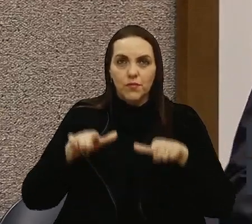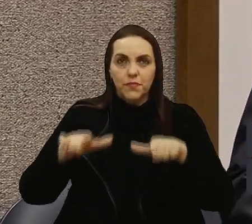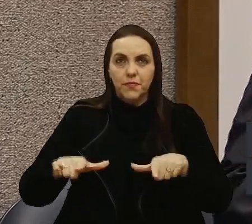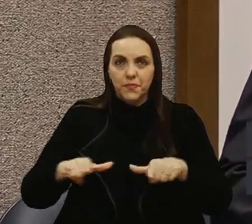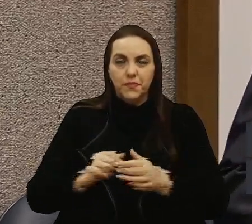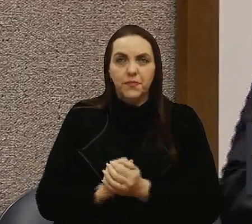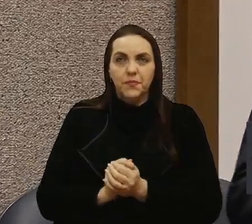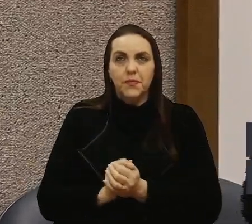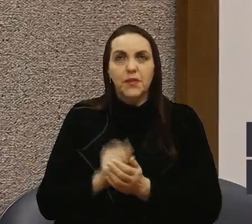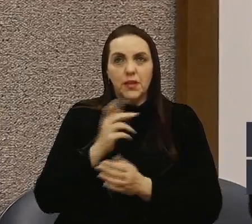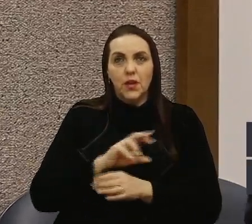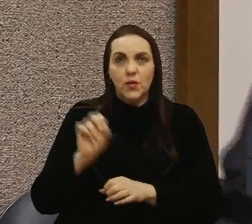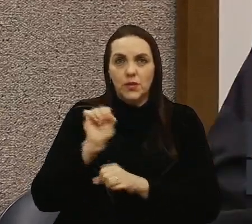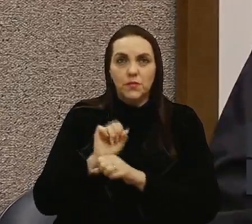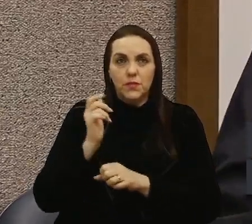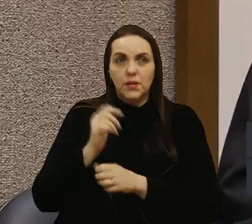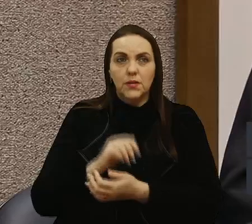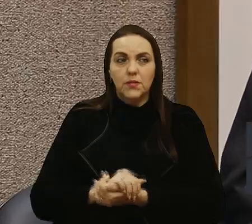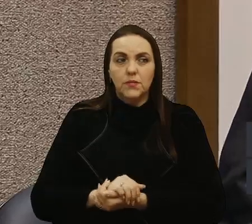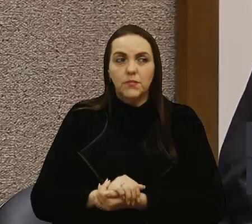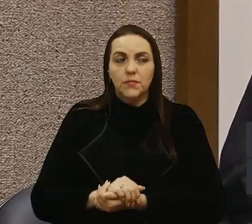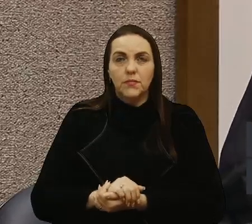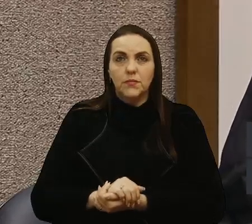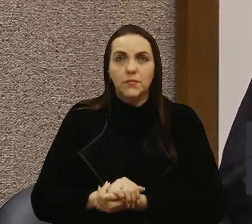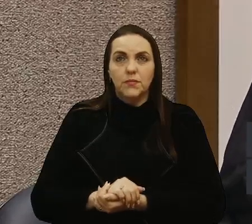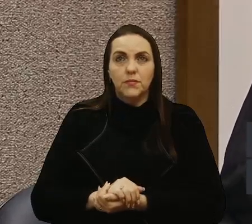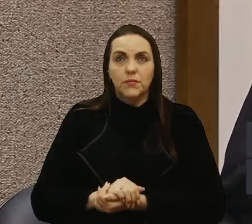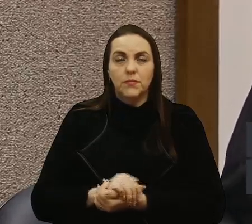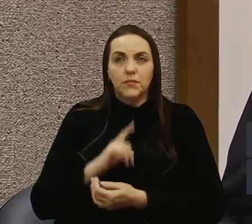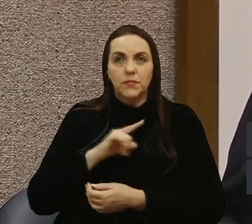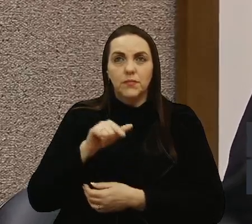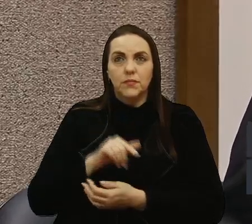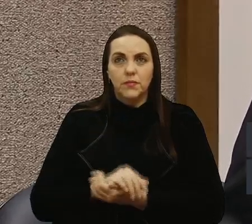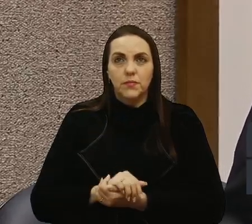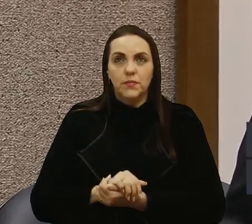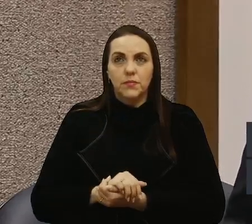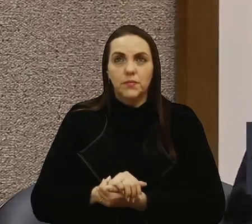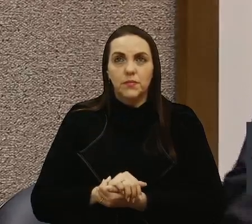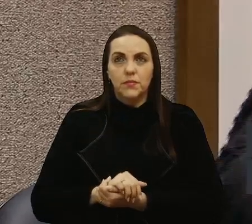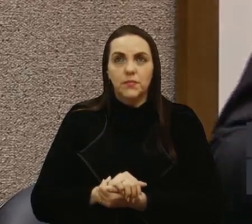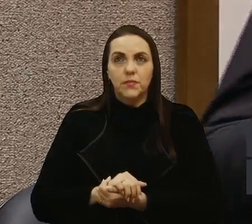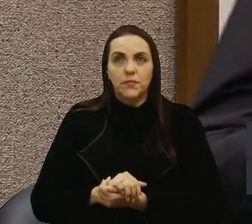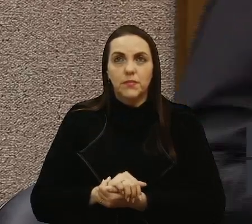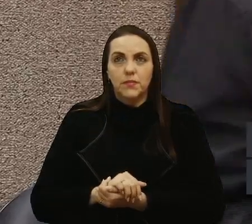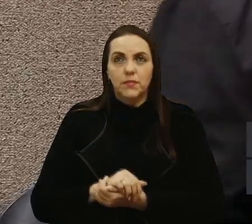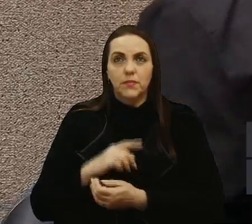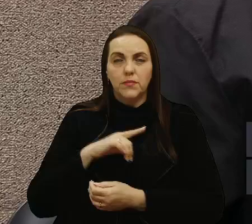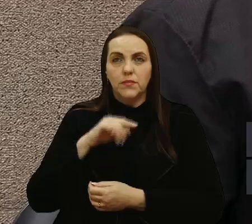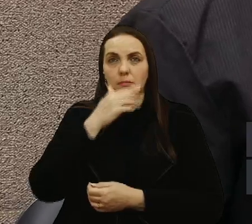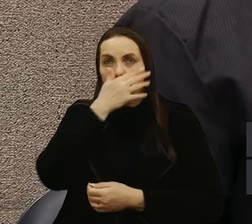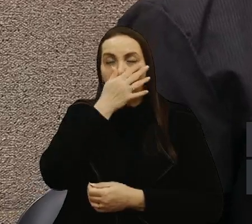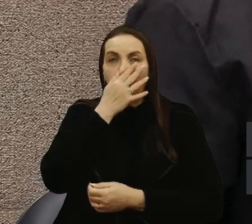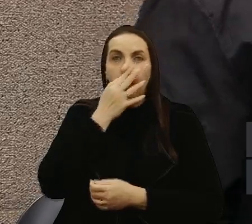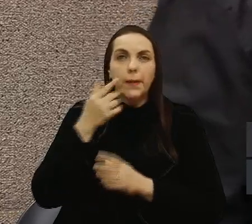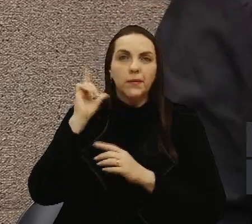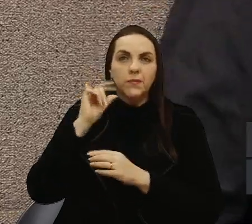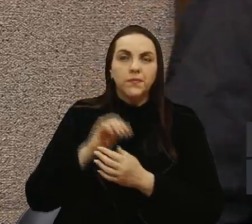inclusive, que o centenário logo chegue também os títulos. Então, e que ontem,